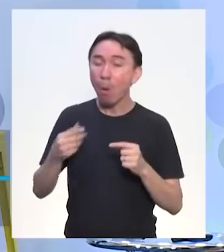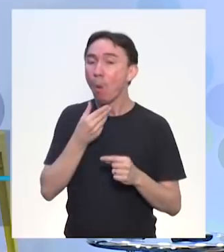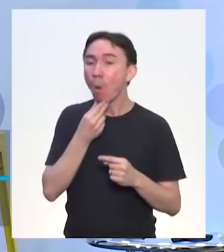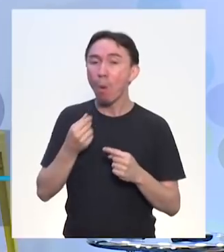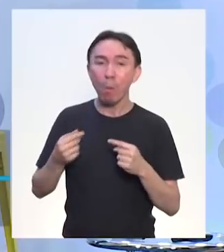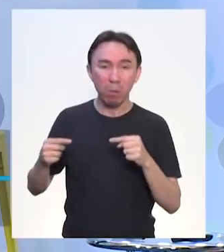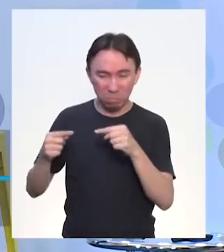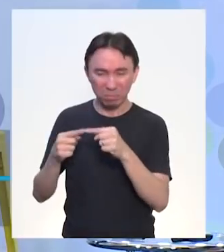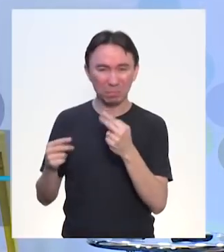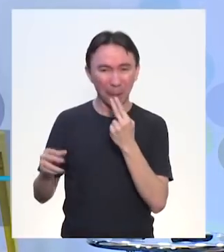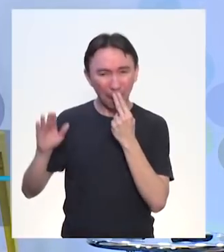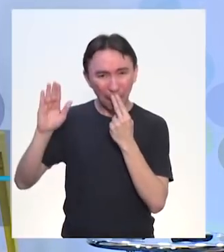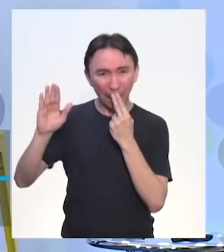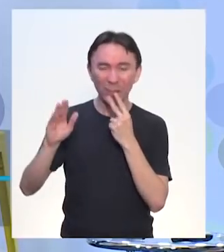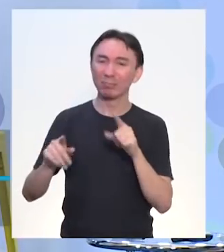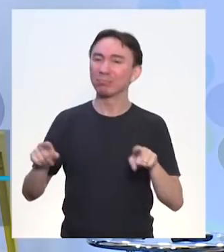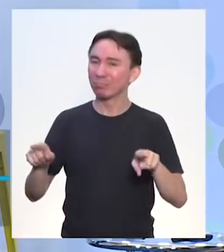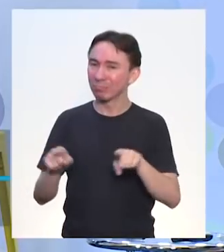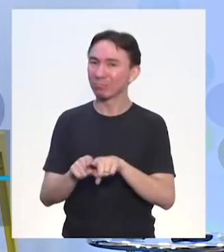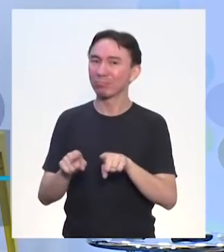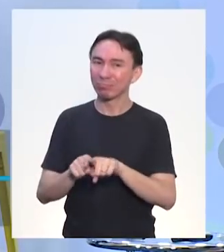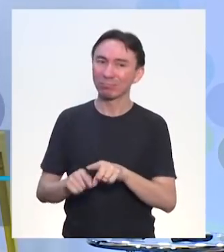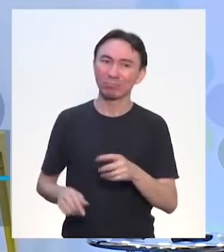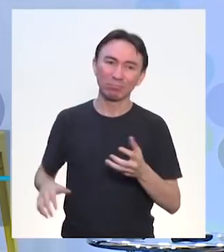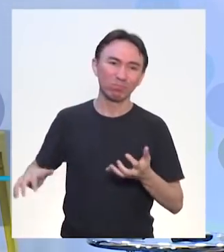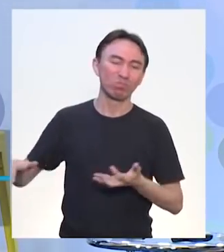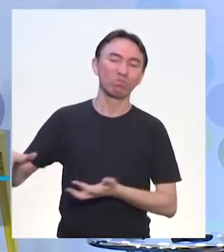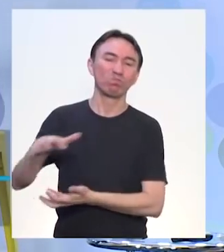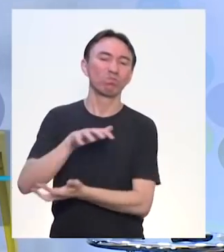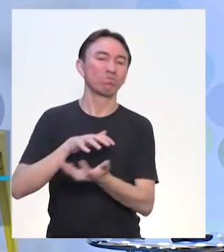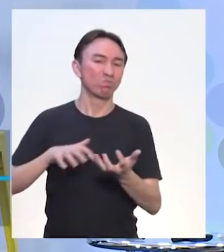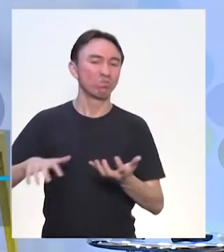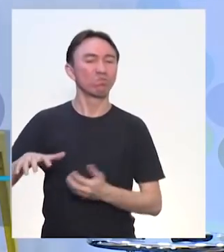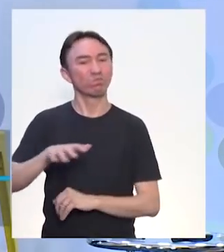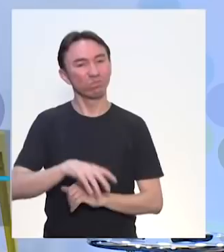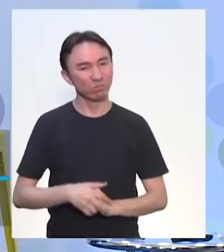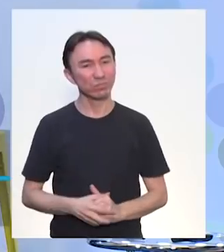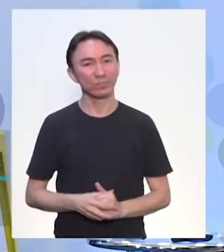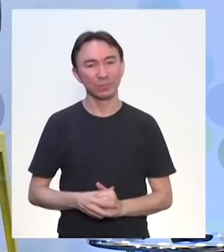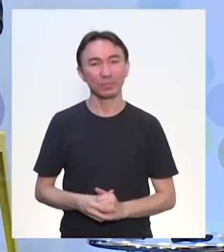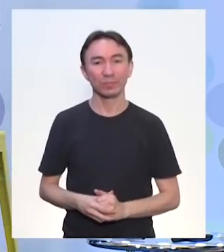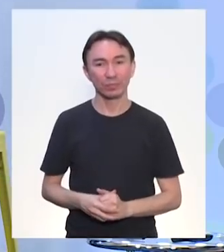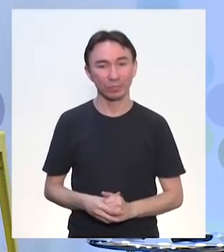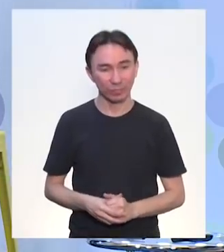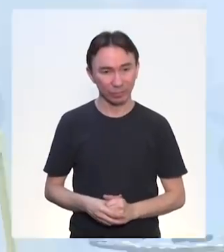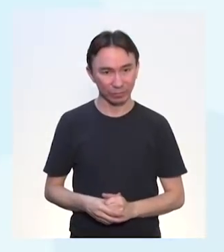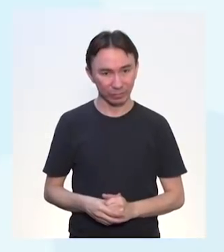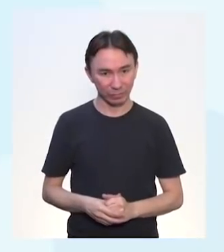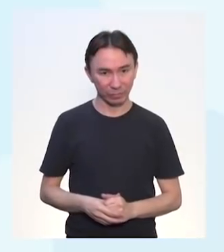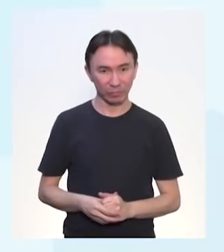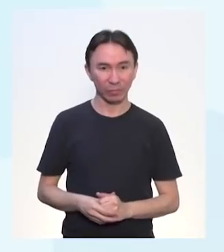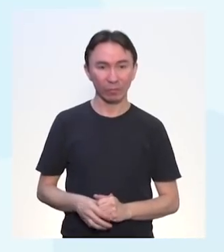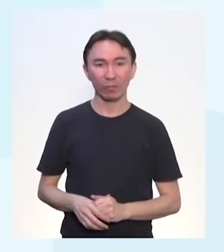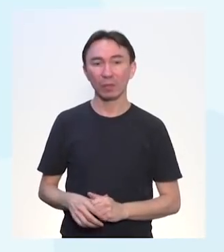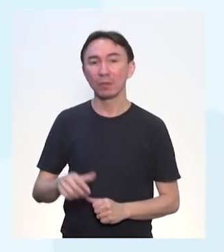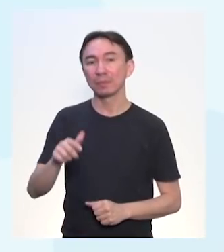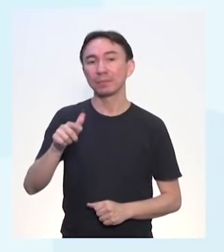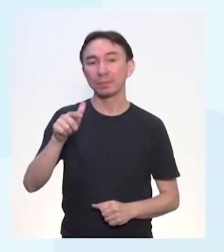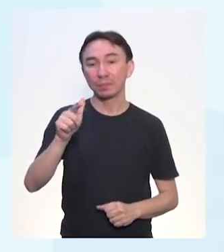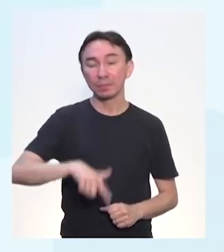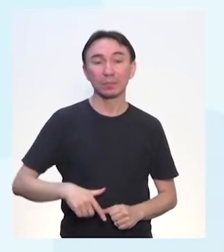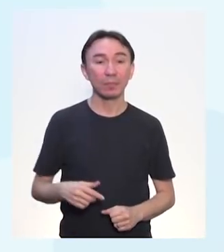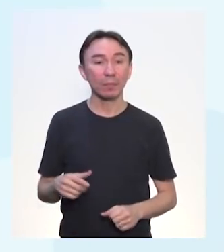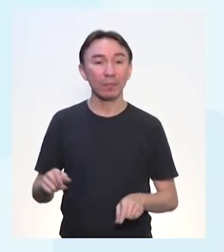caráter extremamente de involucionismo, tá? Vamos continuar aqui, intolerante eu já falei, vamos para o